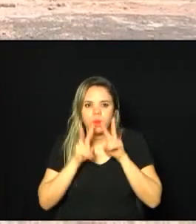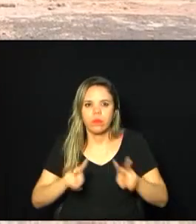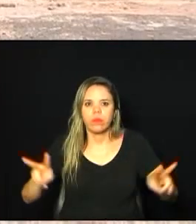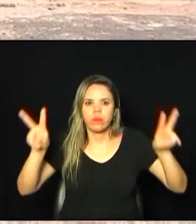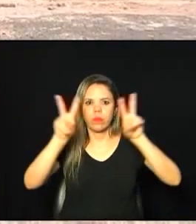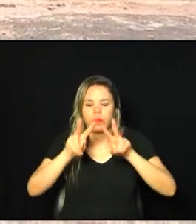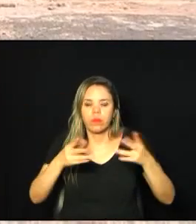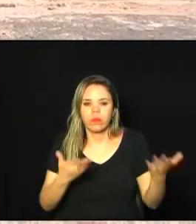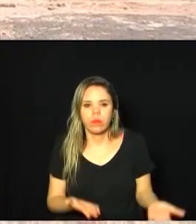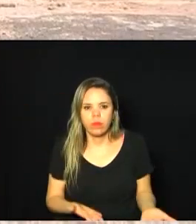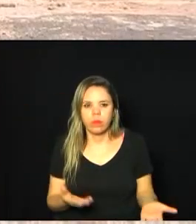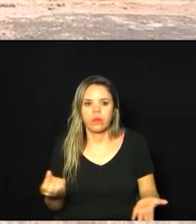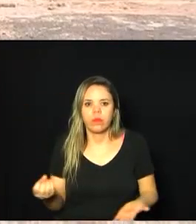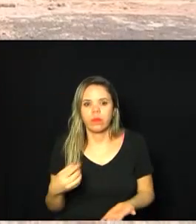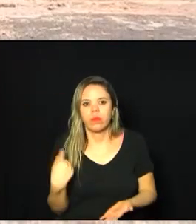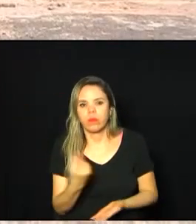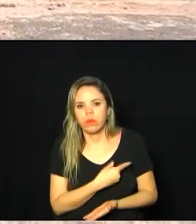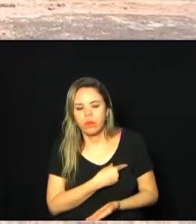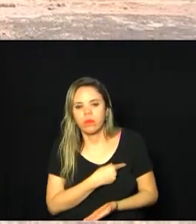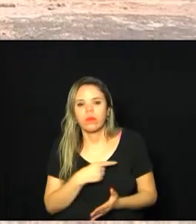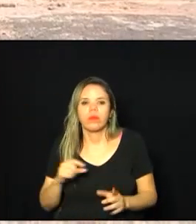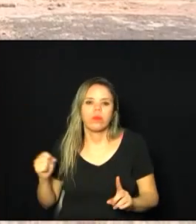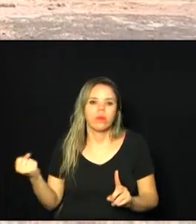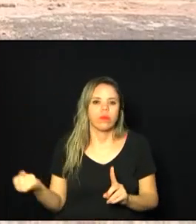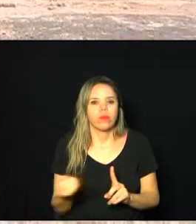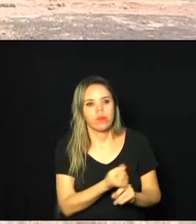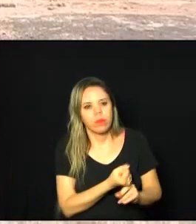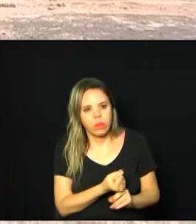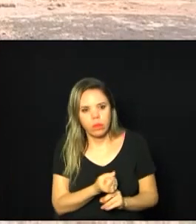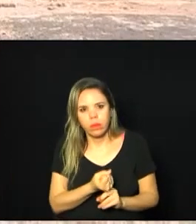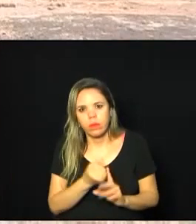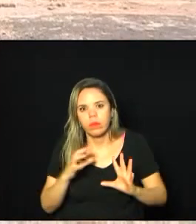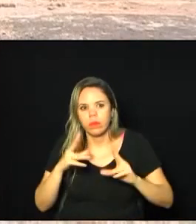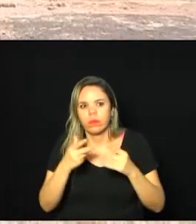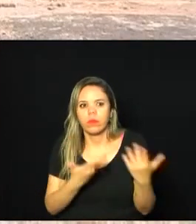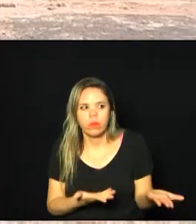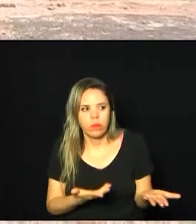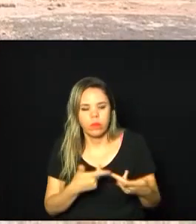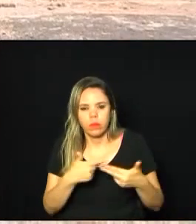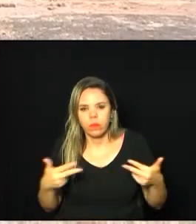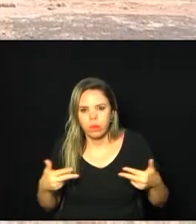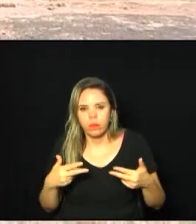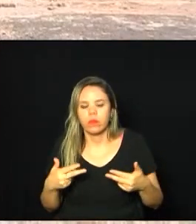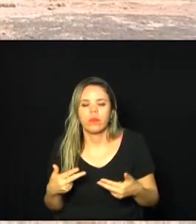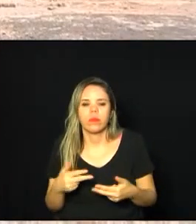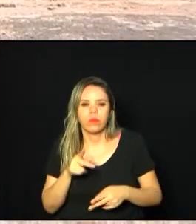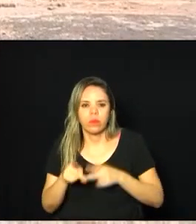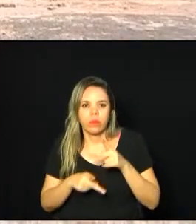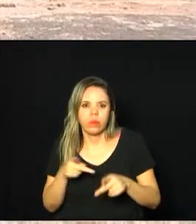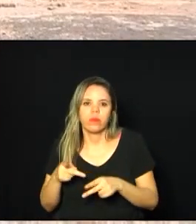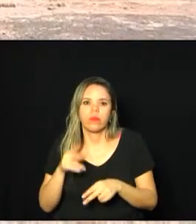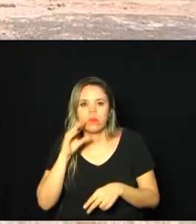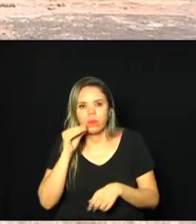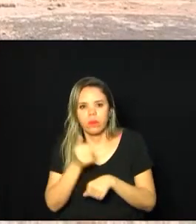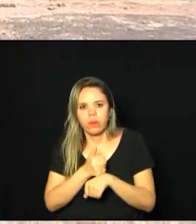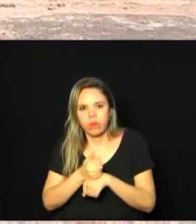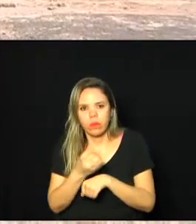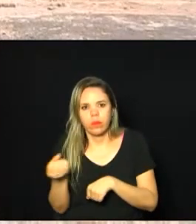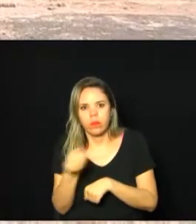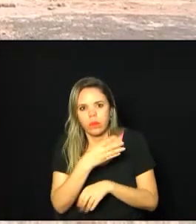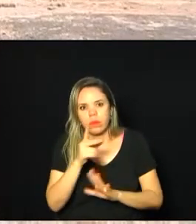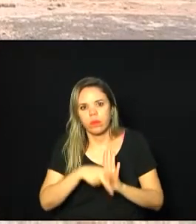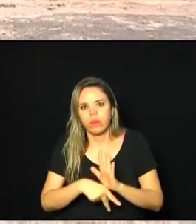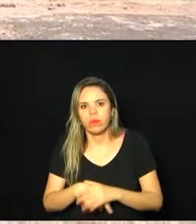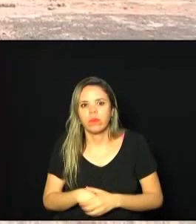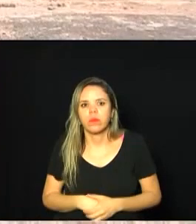visibilidade, inclusive para as nossas páginas sociais e tudo mais. E vários colaboradores têm nos procurado para novos